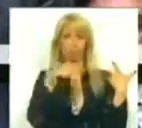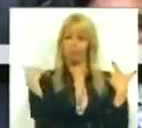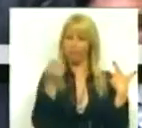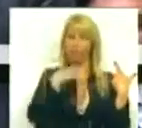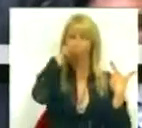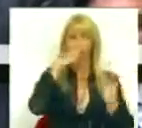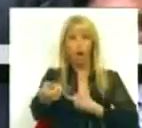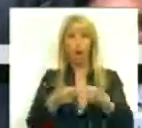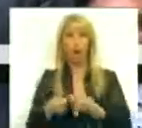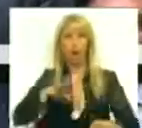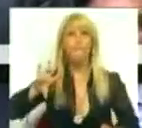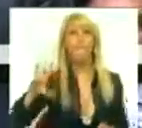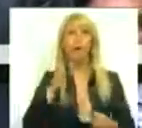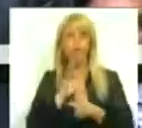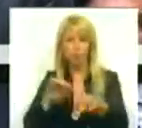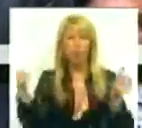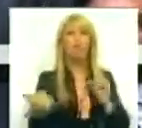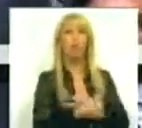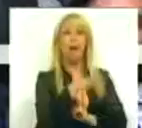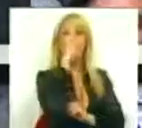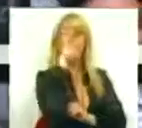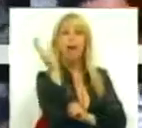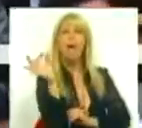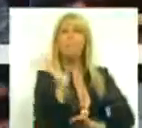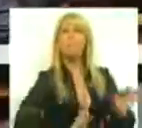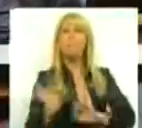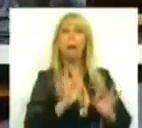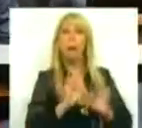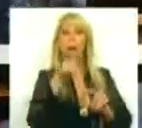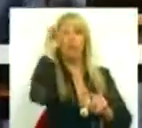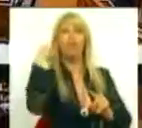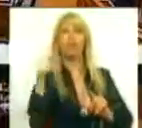nosso país, de o transformarmos e de os prepararmos para as dificuldades que temos pela frente, Sr. Presidente.